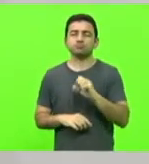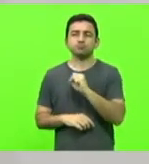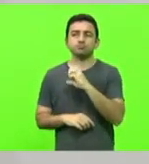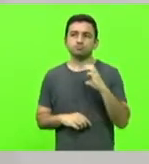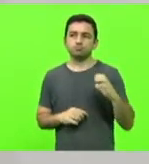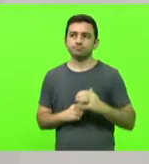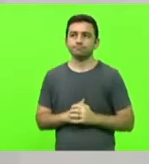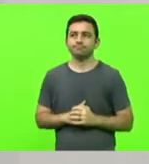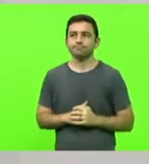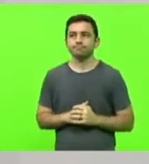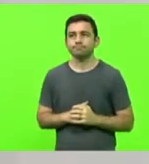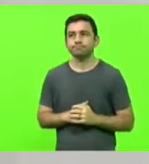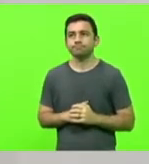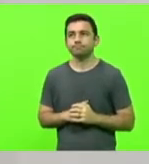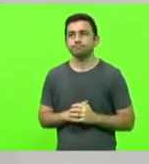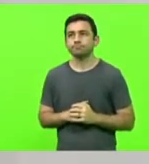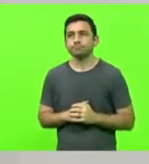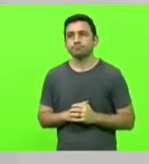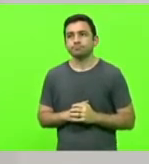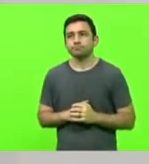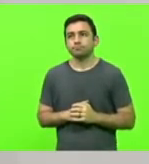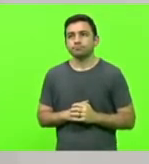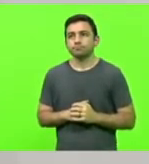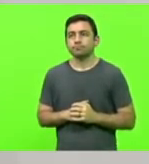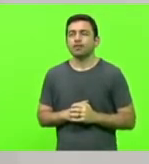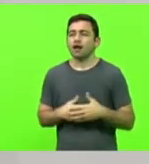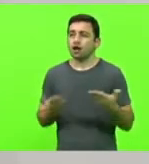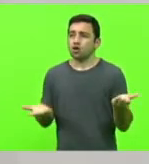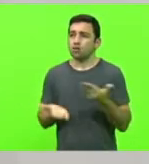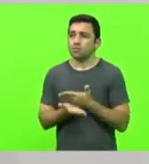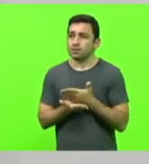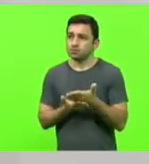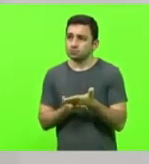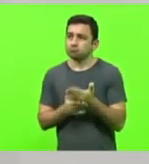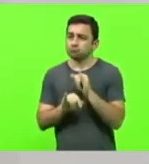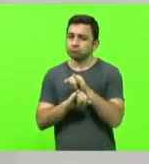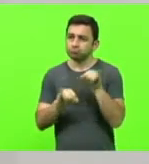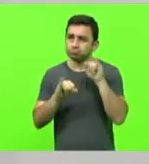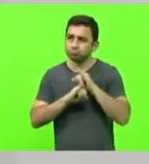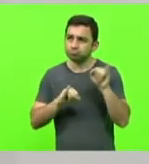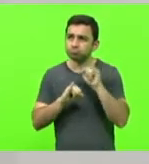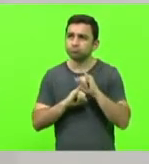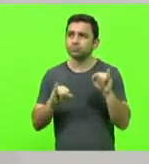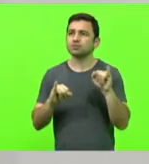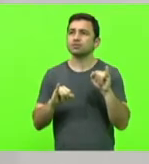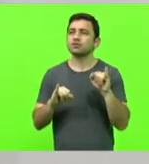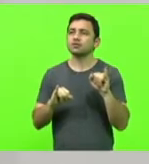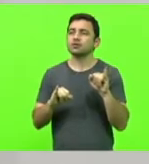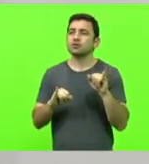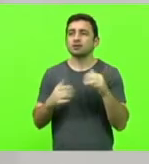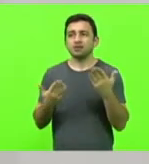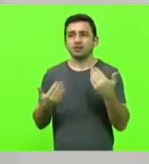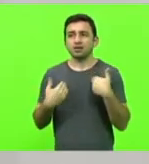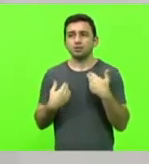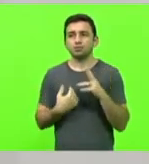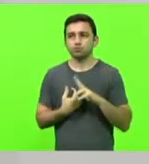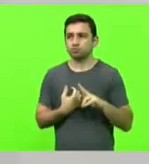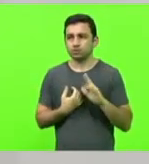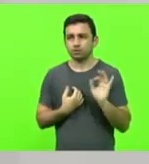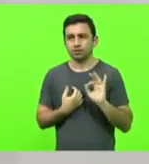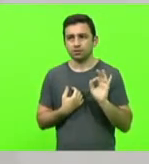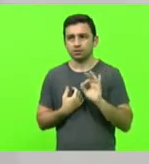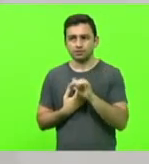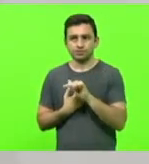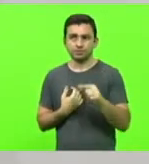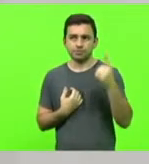Eu quero, já no início do meu pronunciamento, senhor presidente, haja vista que não utilizei a tribuna na